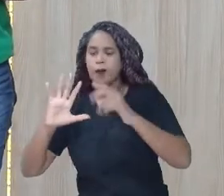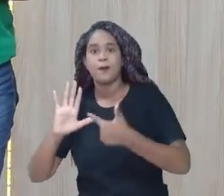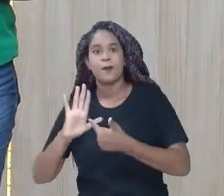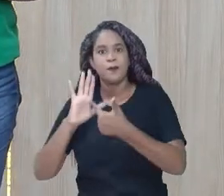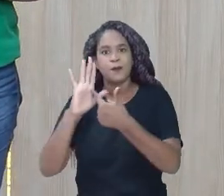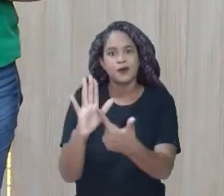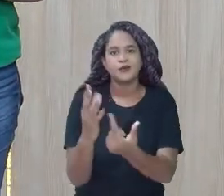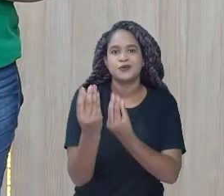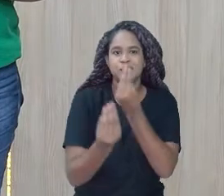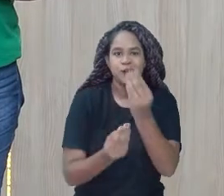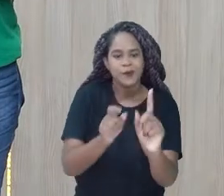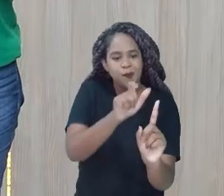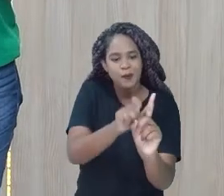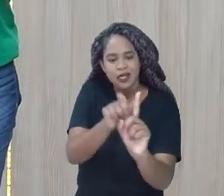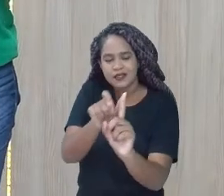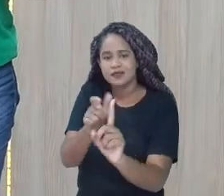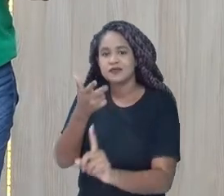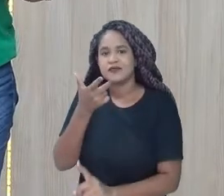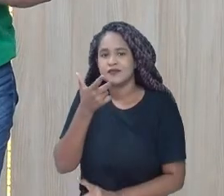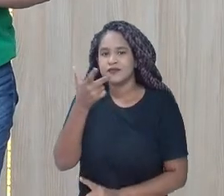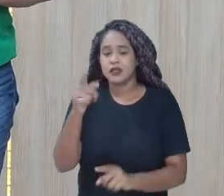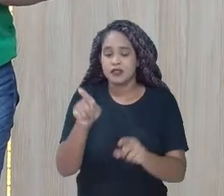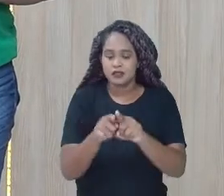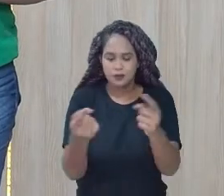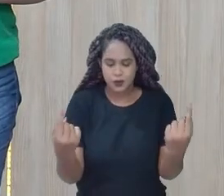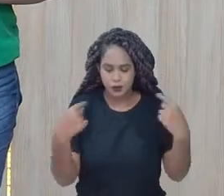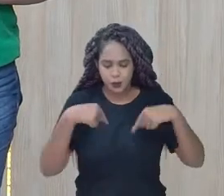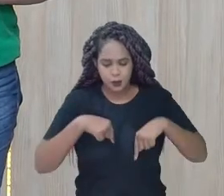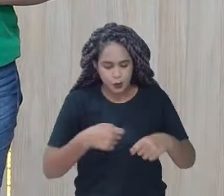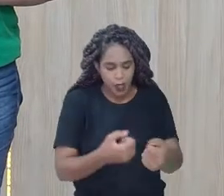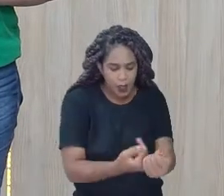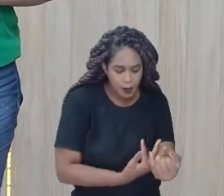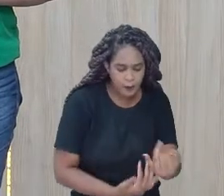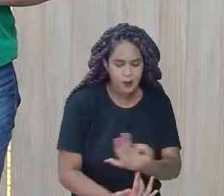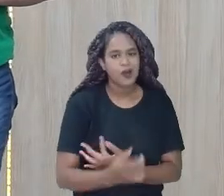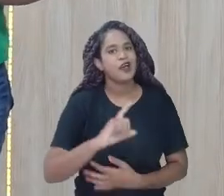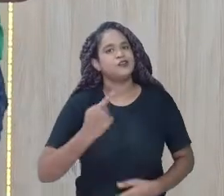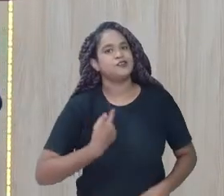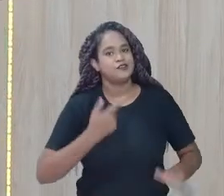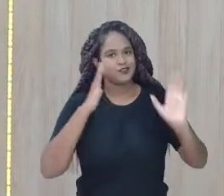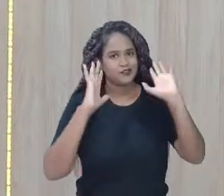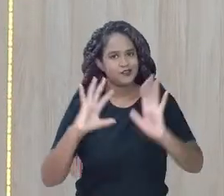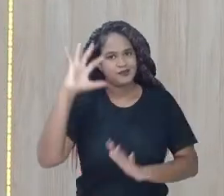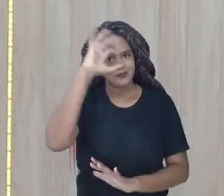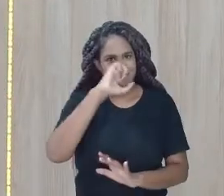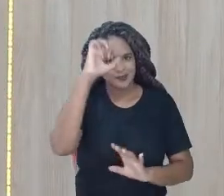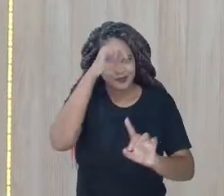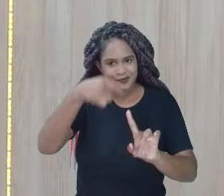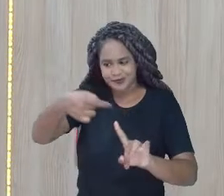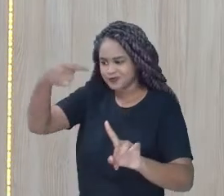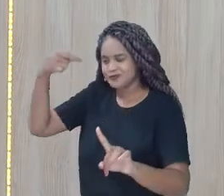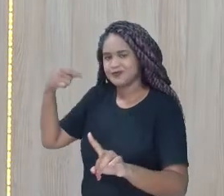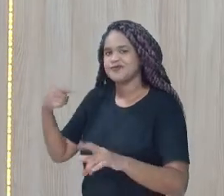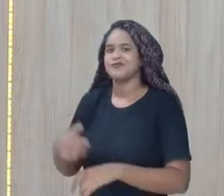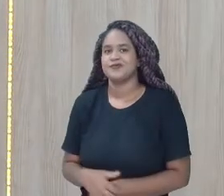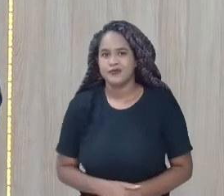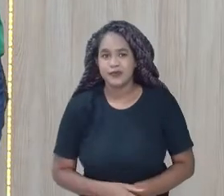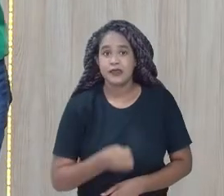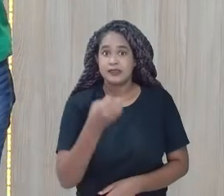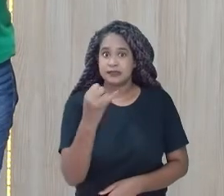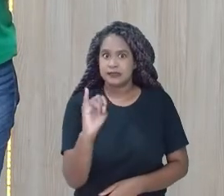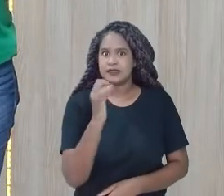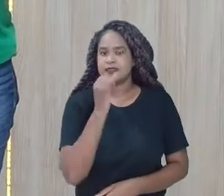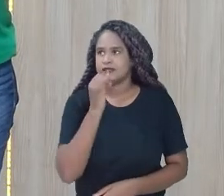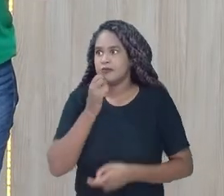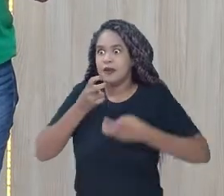dos personagens, as emoções, como aprendemos na aula anterior, né? Então, se